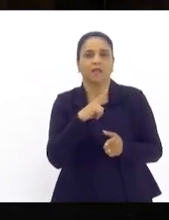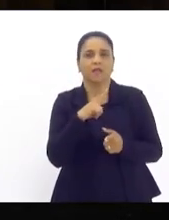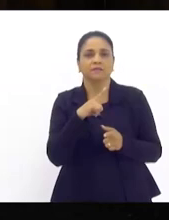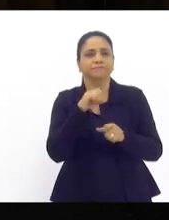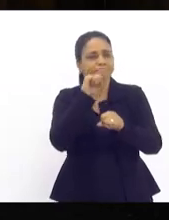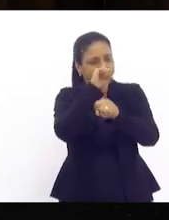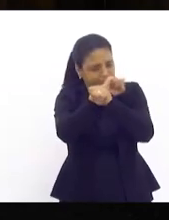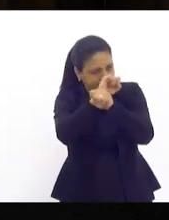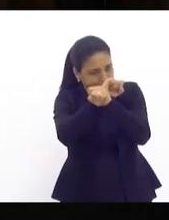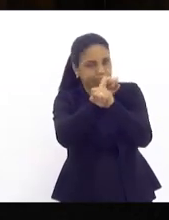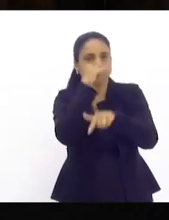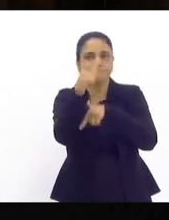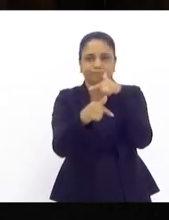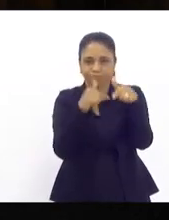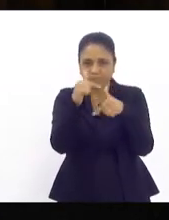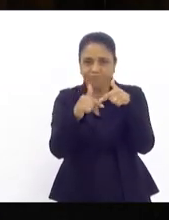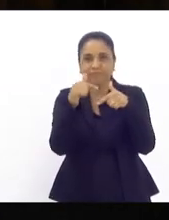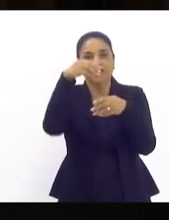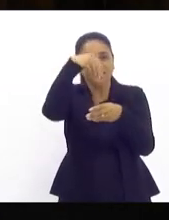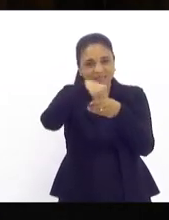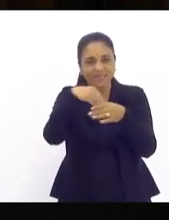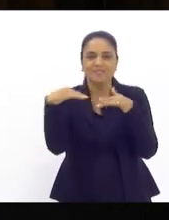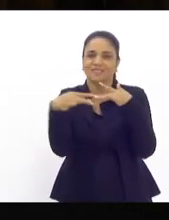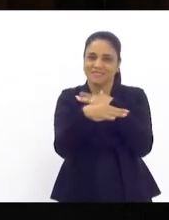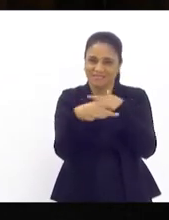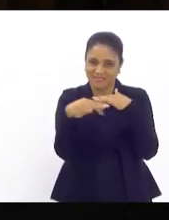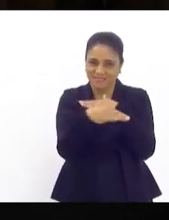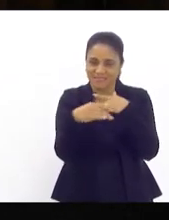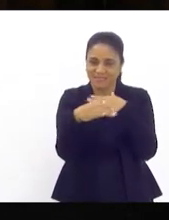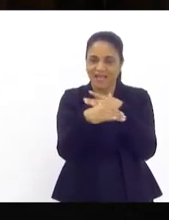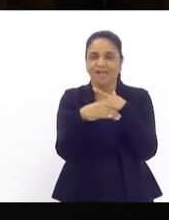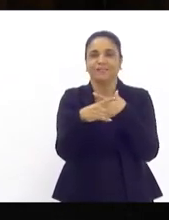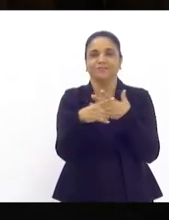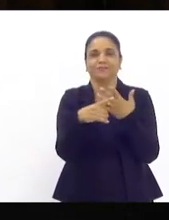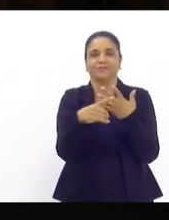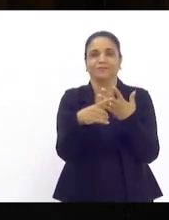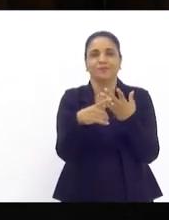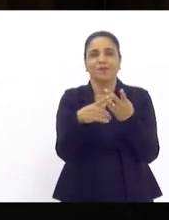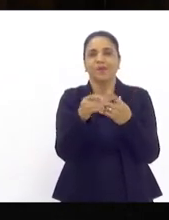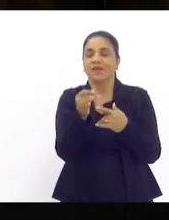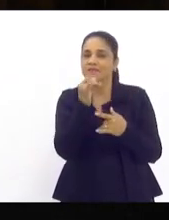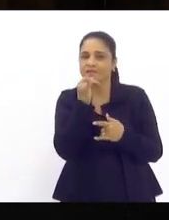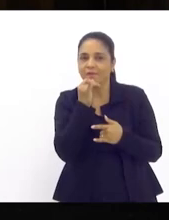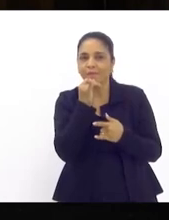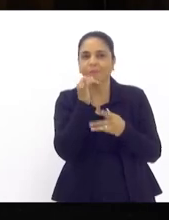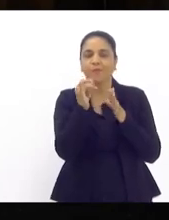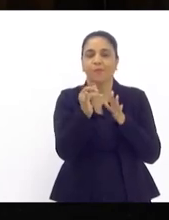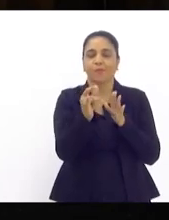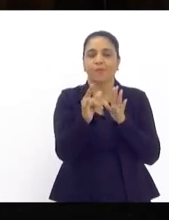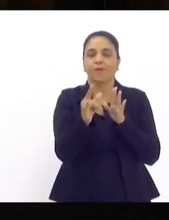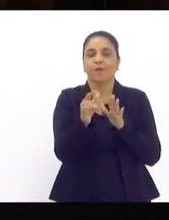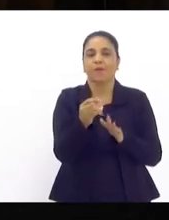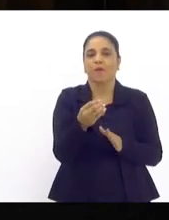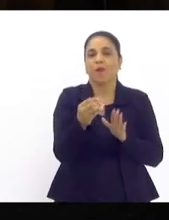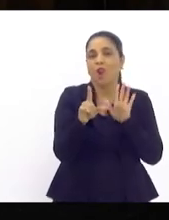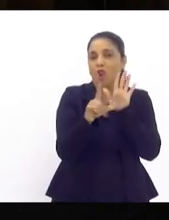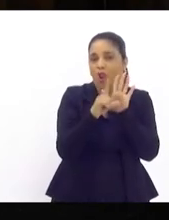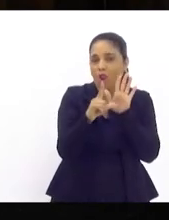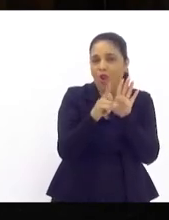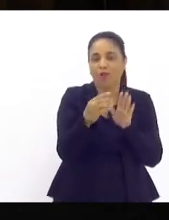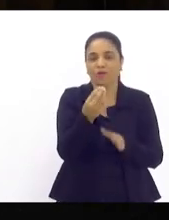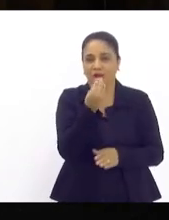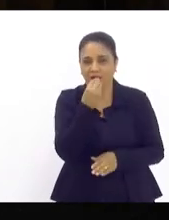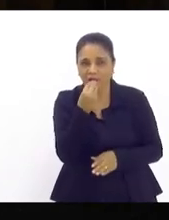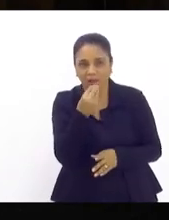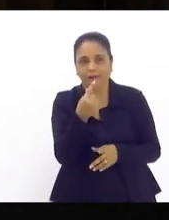trabalho escravo dentro das cidades, nos espaços urbanos, sejam com lanchonetes, que aproveitam o trabalho escravo